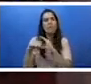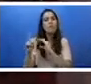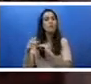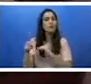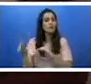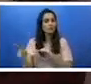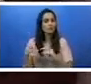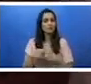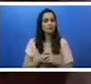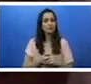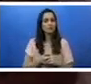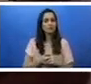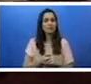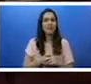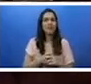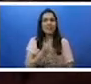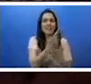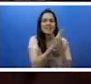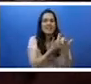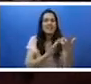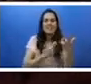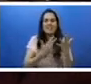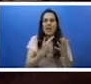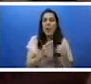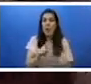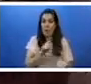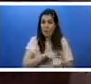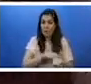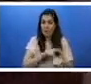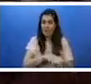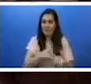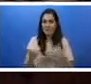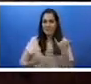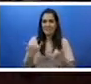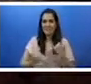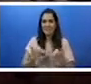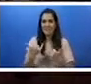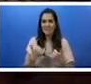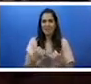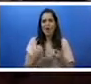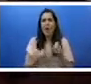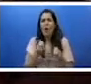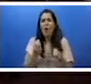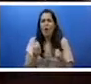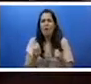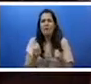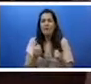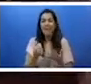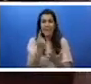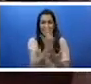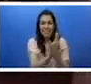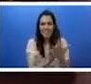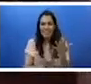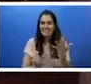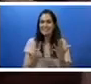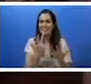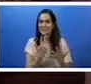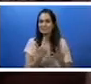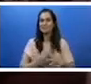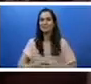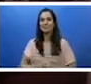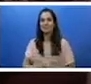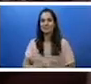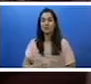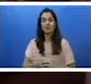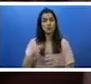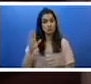número 2. Desenhe um momento dessa brincadeira. Como que foi brincar? Então vocês vão desenhar aqui. Então